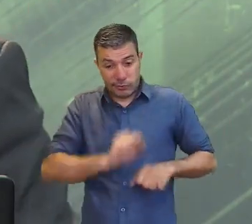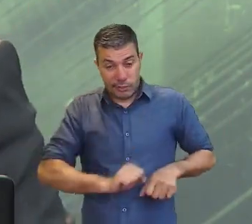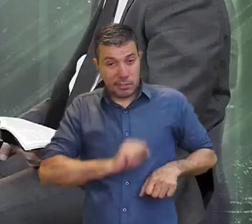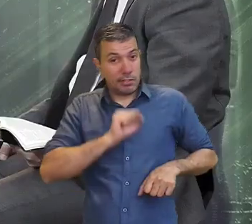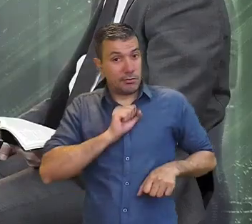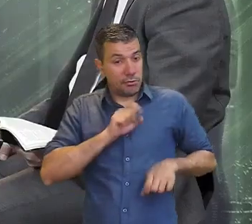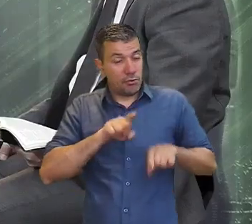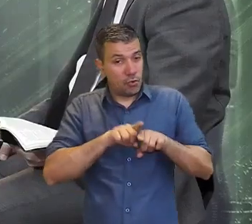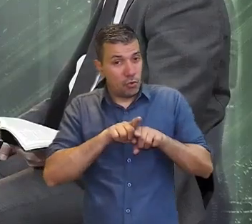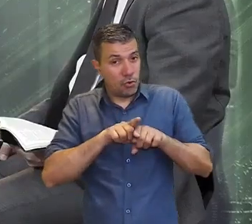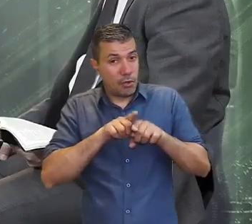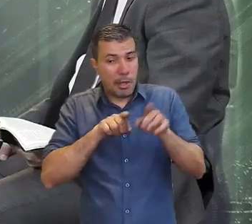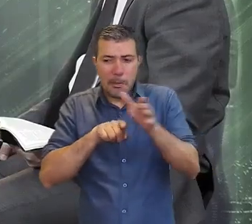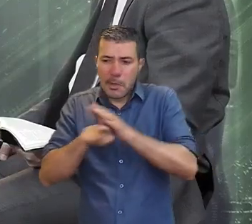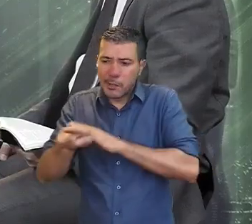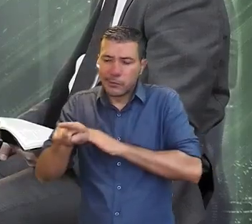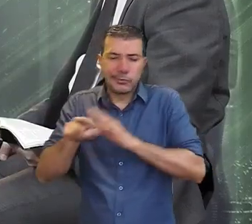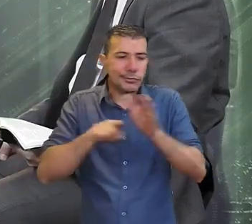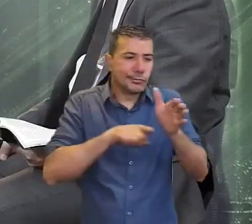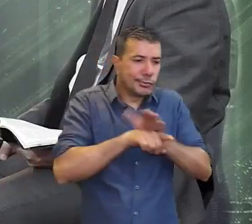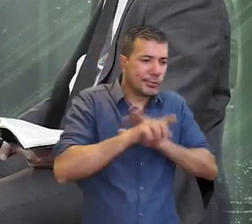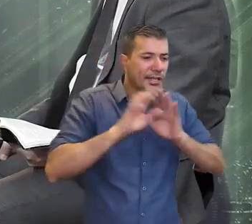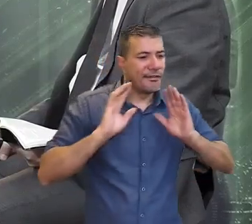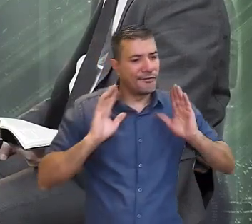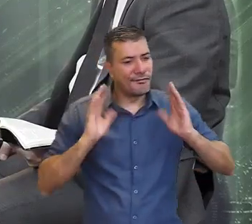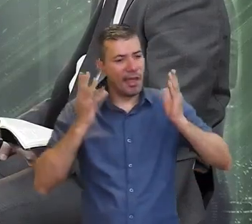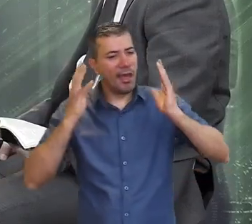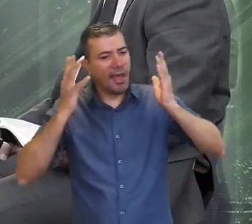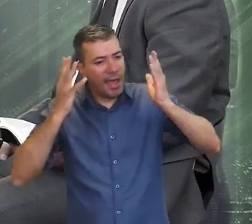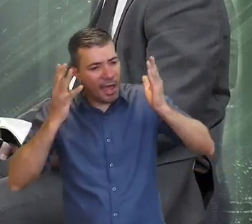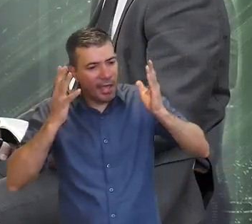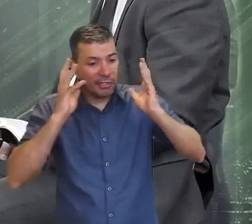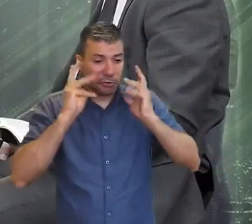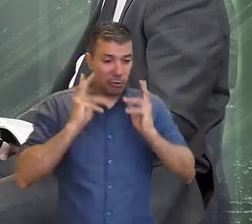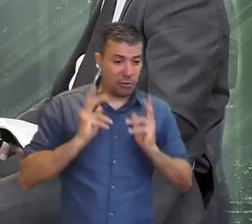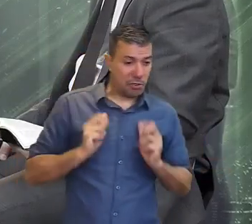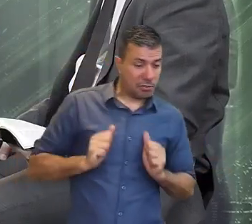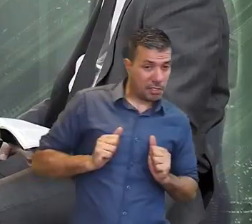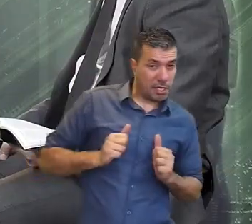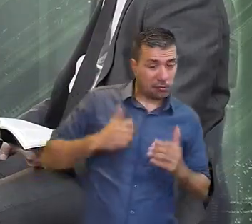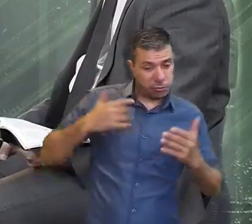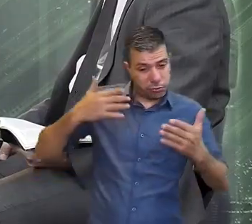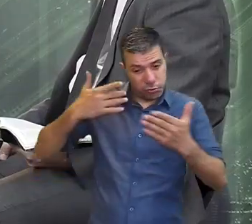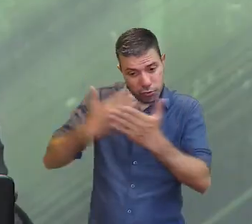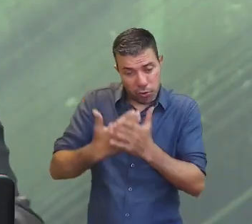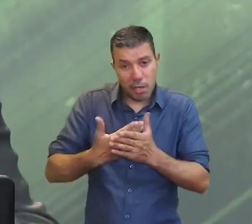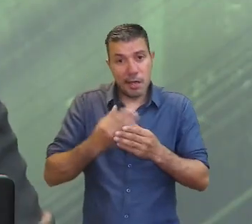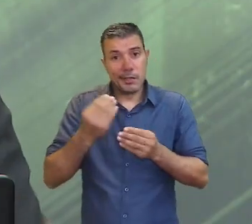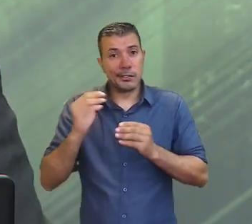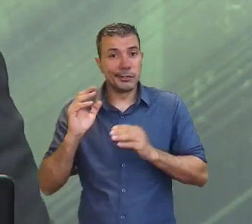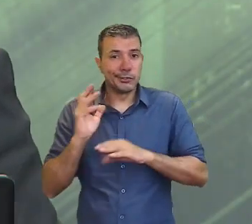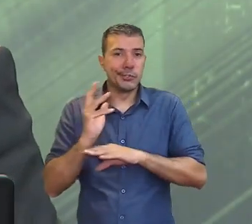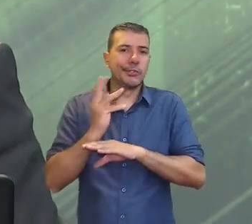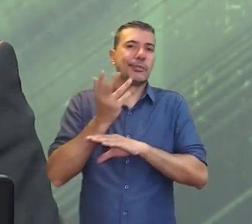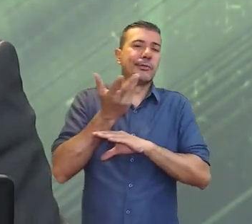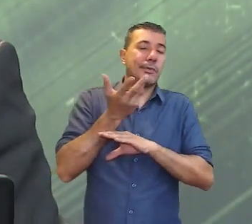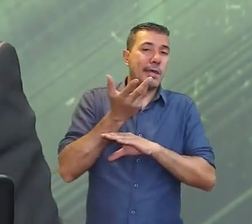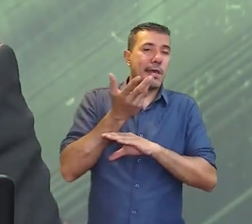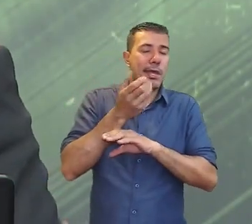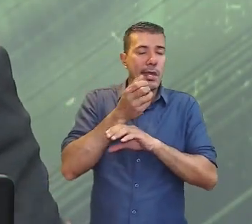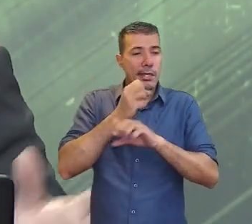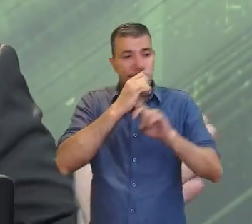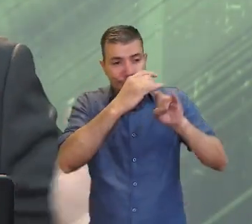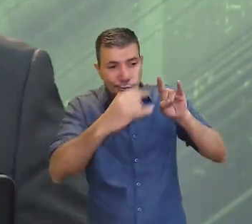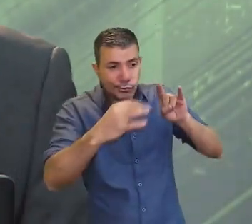das perguntas, sobre esses ritos ou os rituais de purificação que envolviam todo esse cenário, esse pano de fundo do